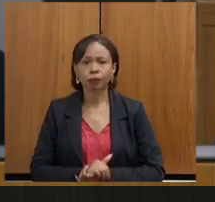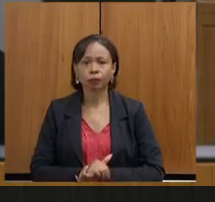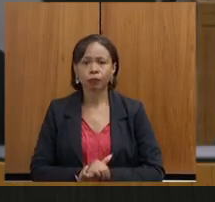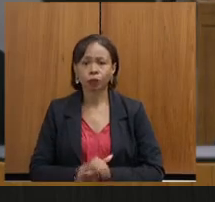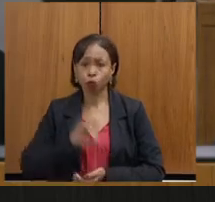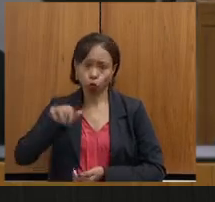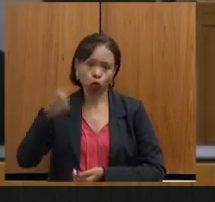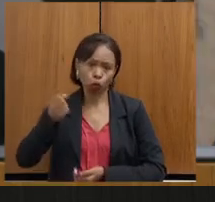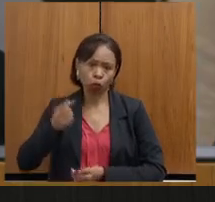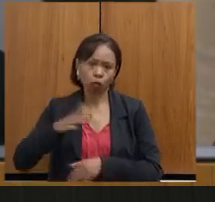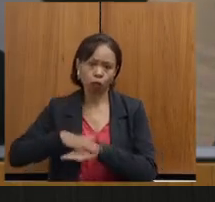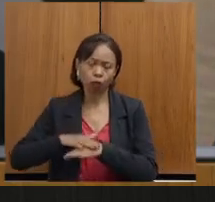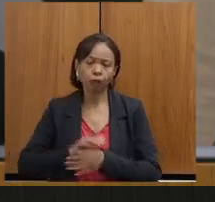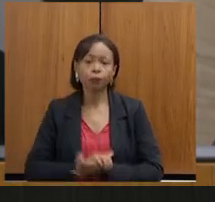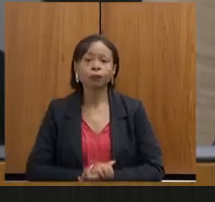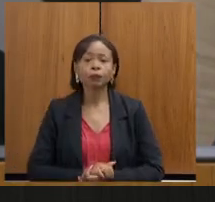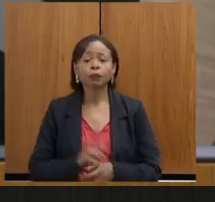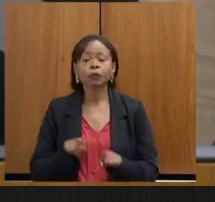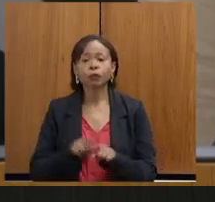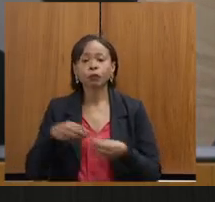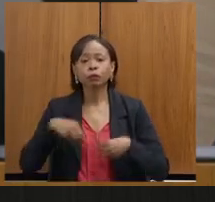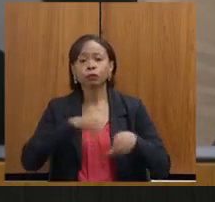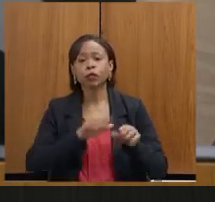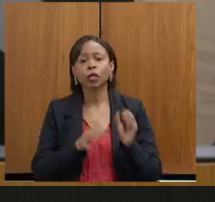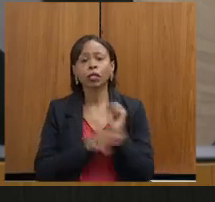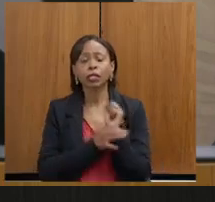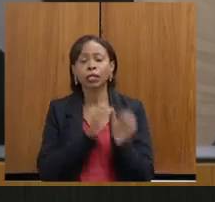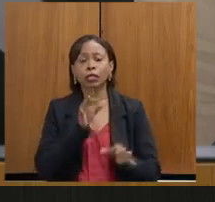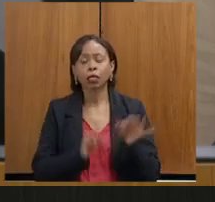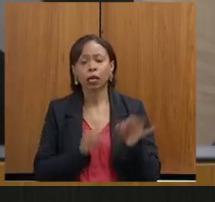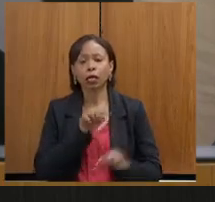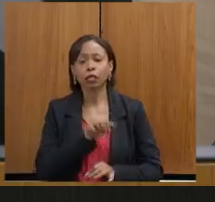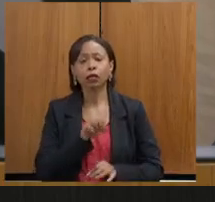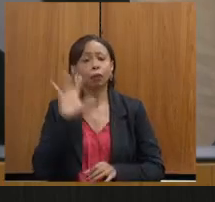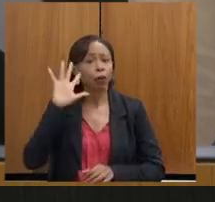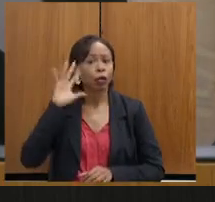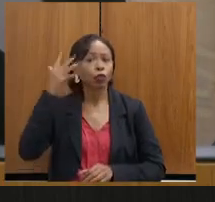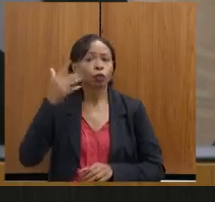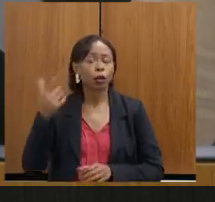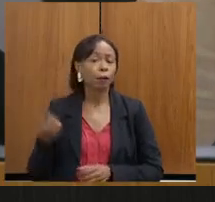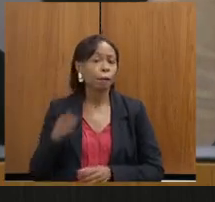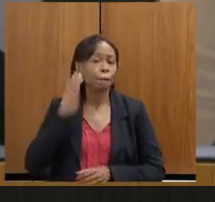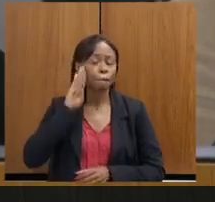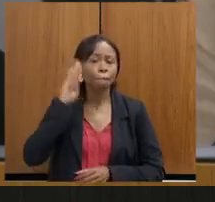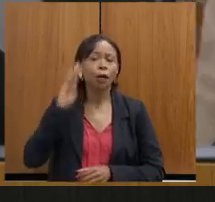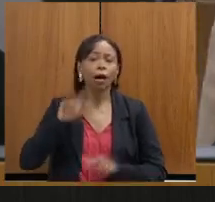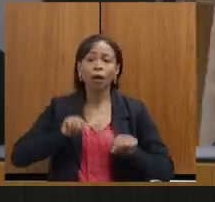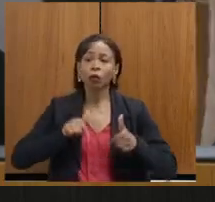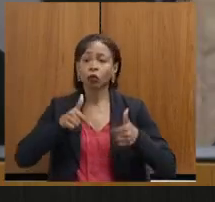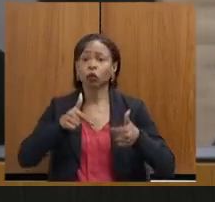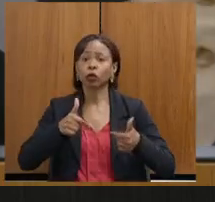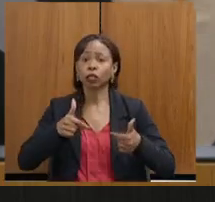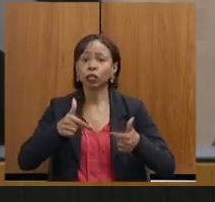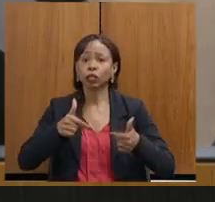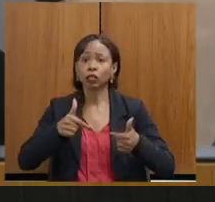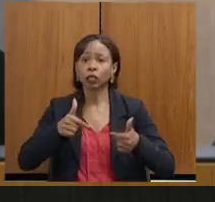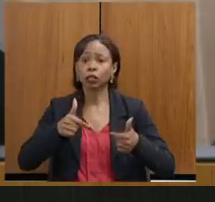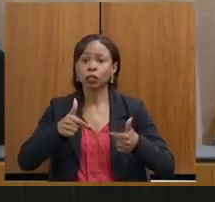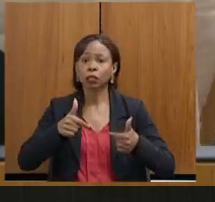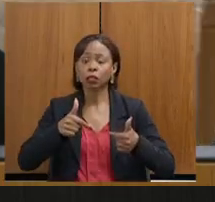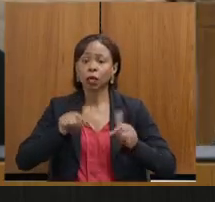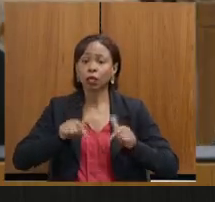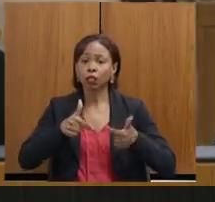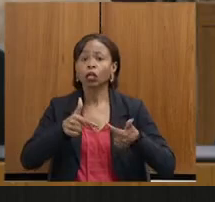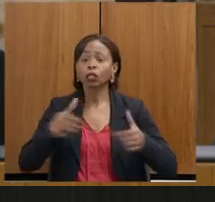autoria do deputado João Leite seja encaminhado secretaria estado de justiça e Segurança Pública pedindo providências Para que sejam priorizadas ações e incentivo e iniciativa